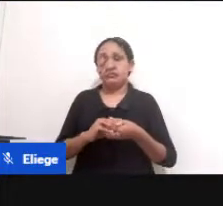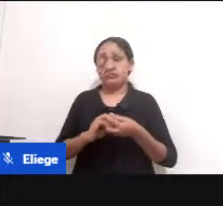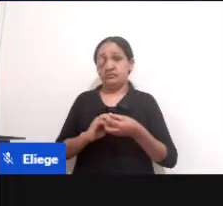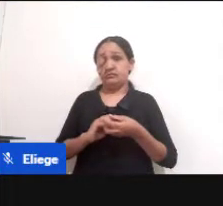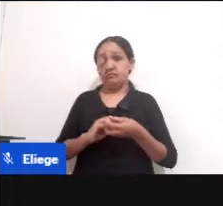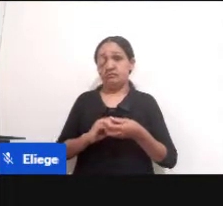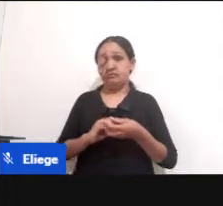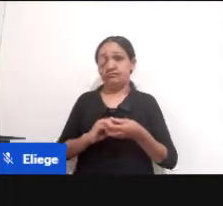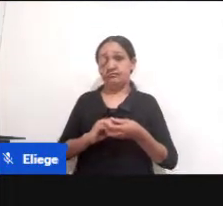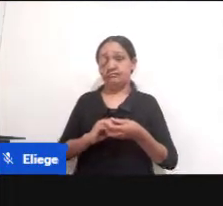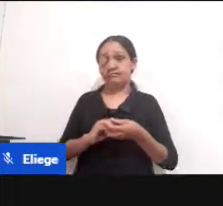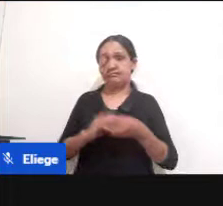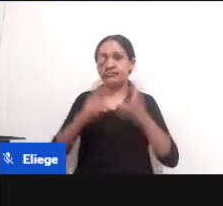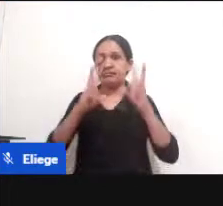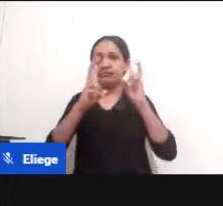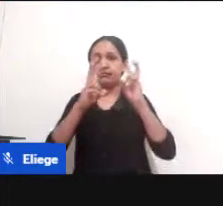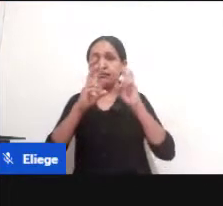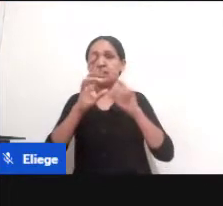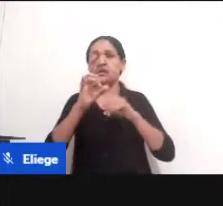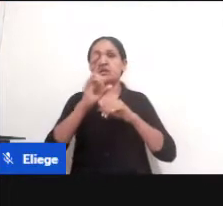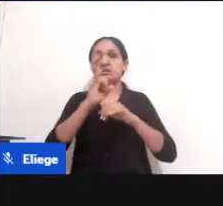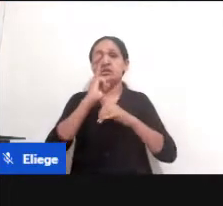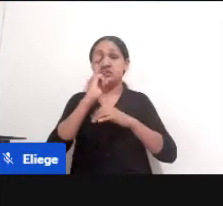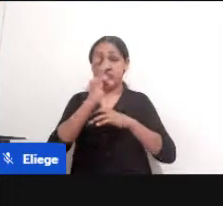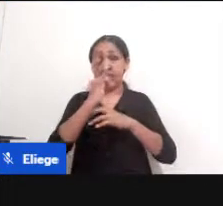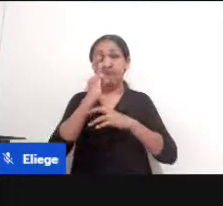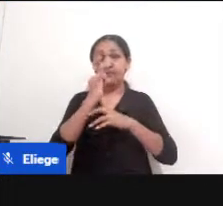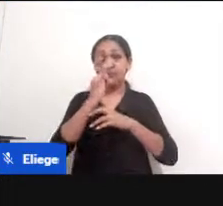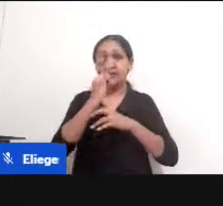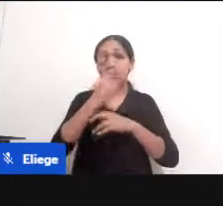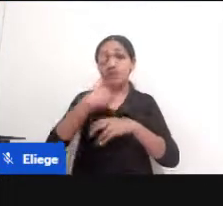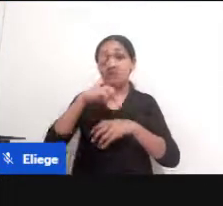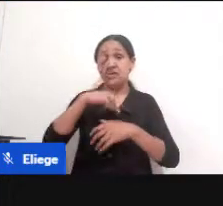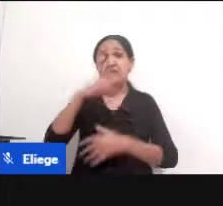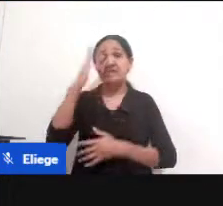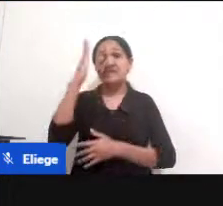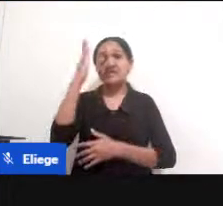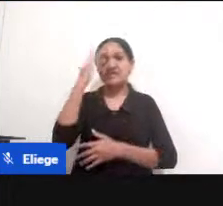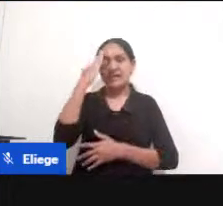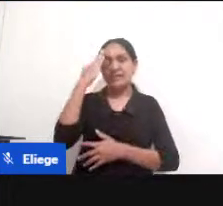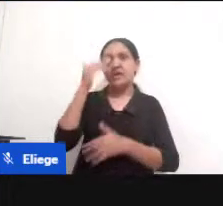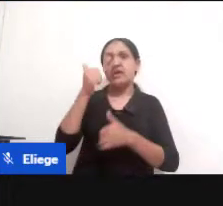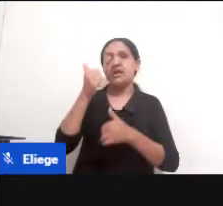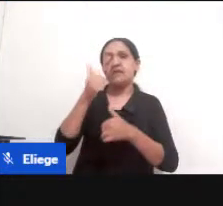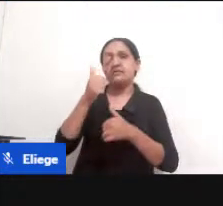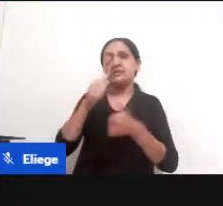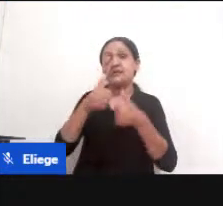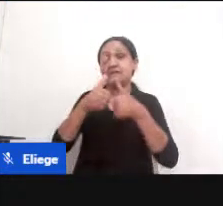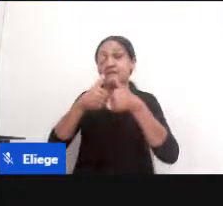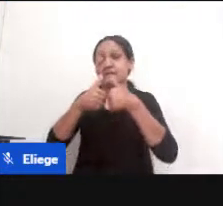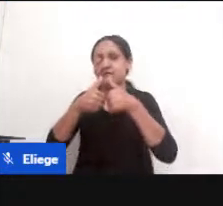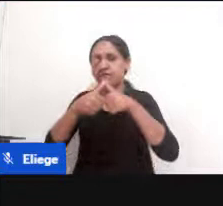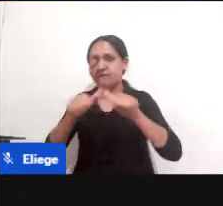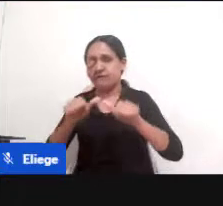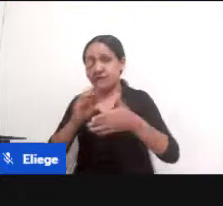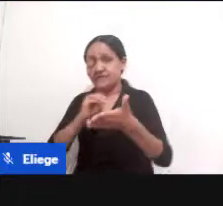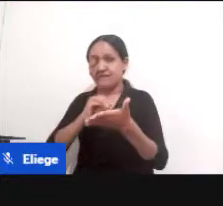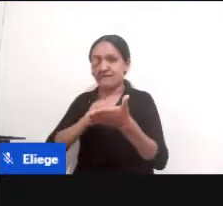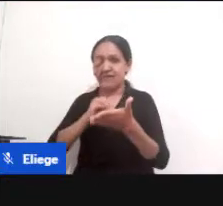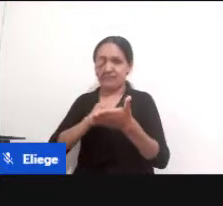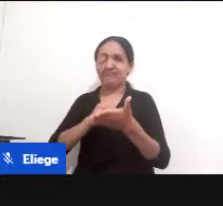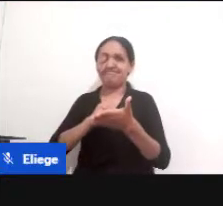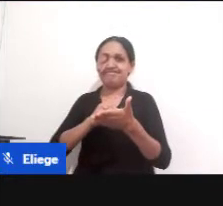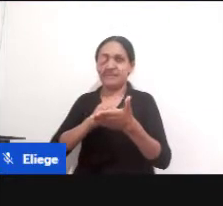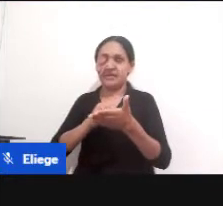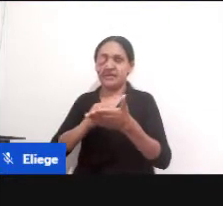aspectos relevantes. Nós sabemos que, devido a essa ausência do ensino presencial, ocorreu sim uma defasagem de